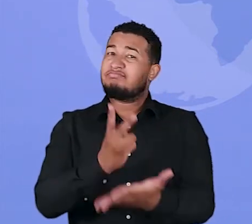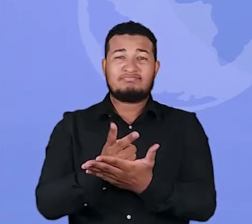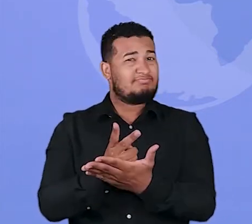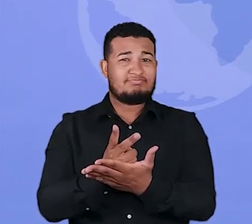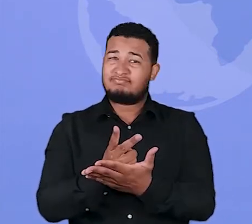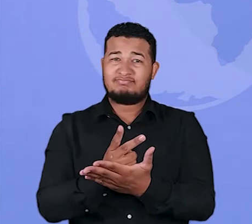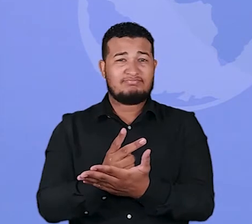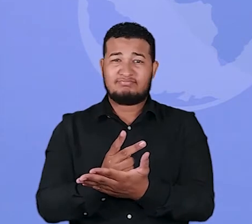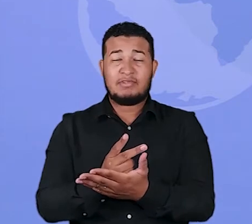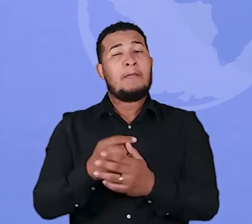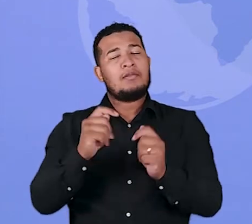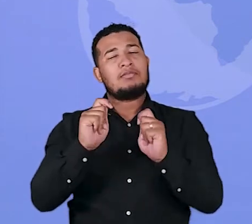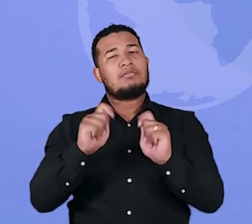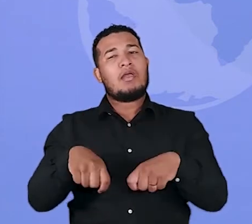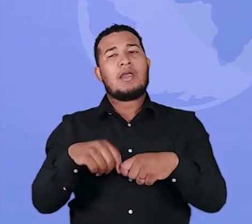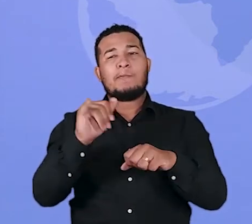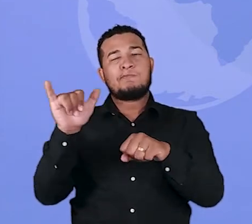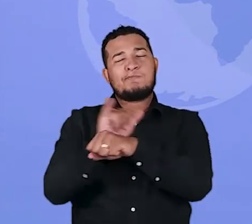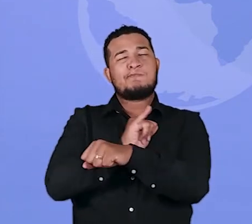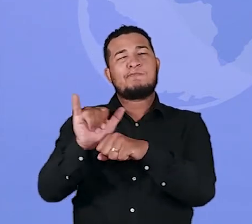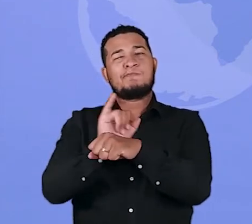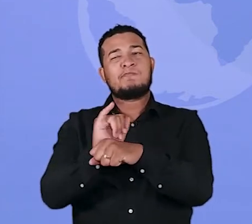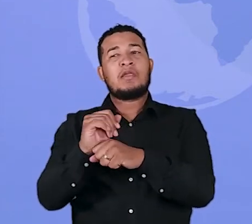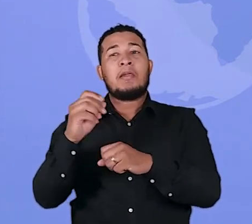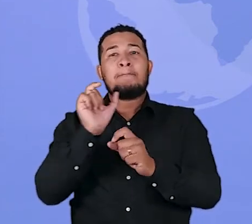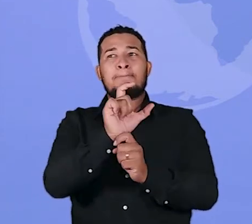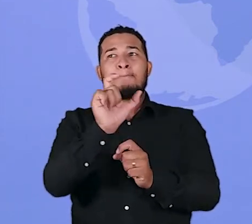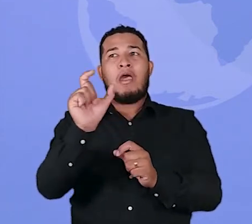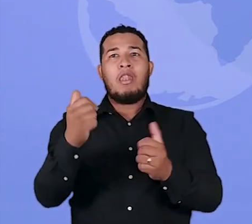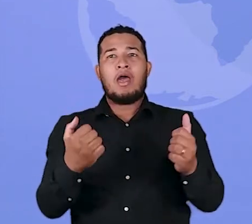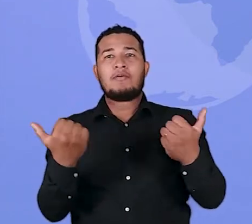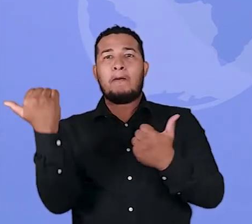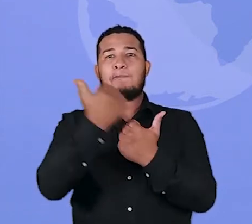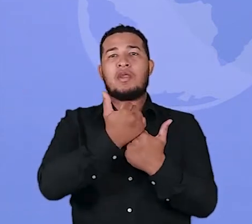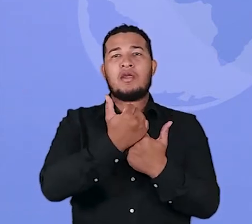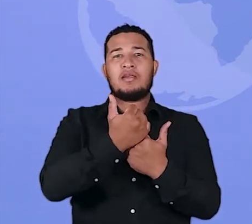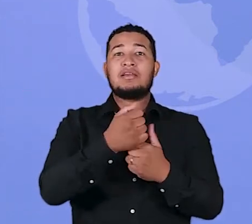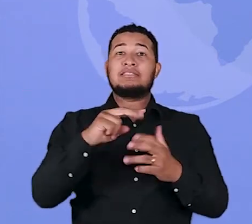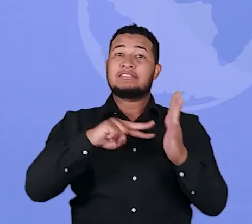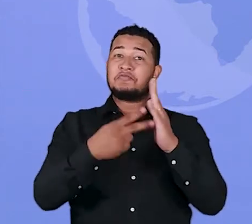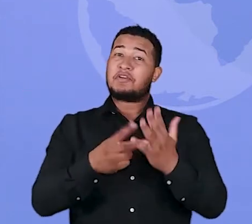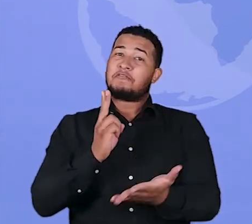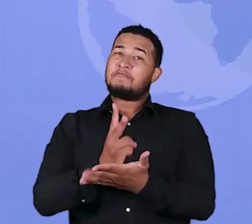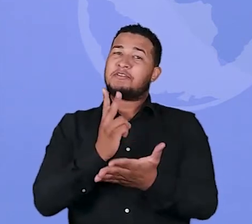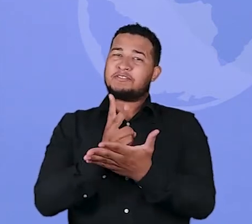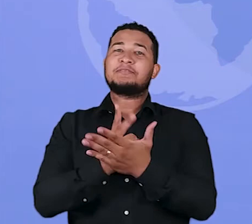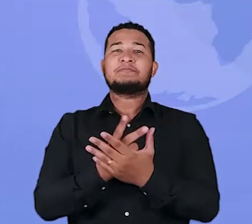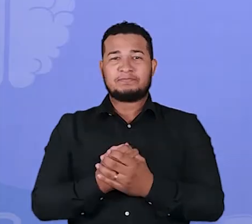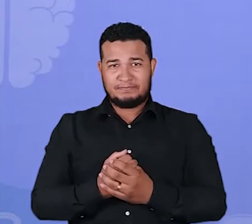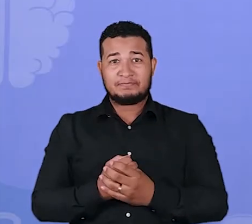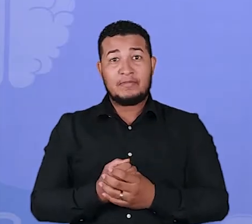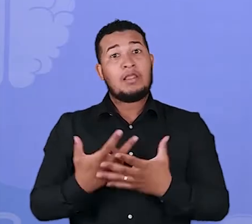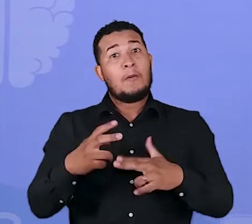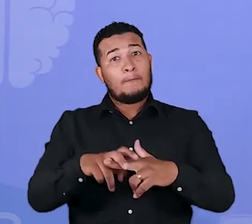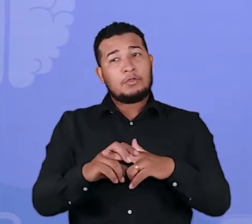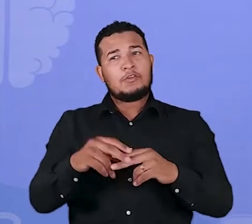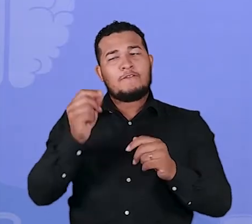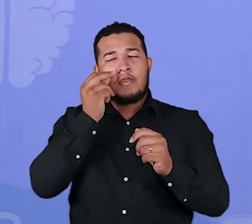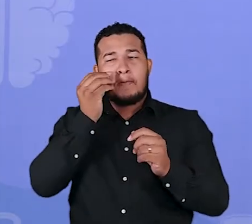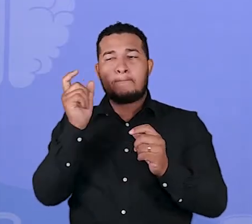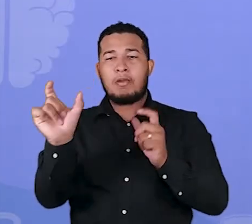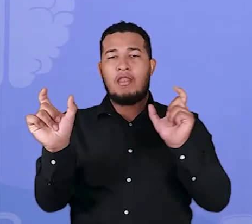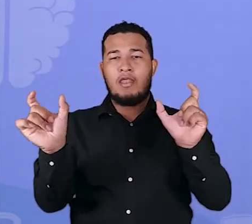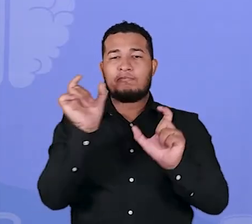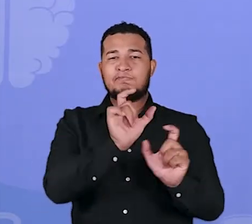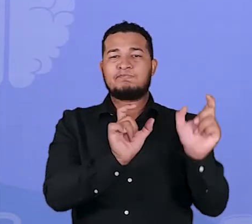repetindo a palavra escola, então não fica legal, você utiliza uma palavra que tem o mesmo campo lexical. Então você vai fazendo esse